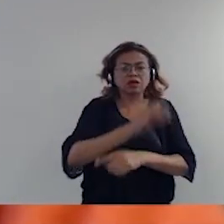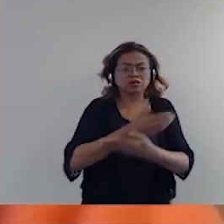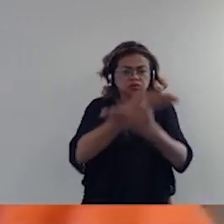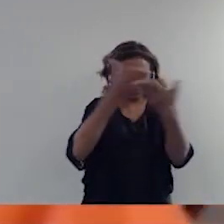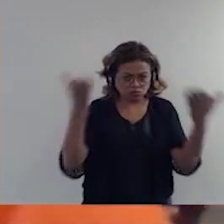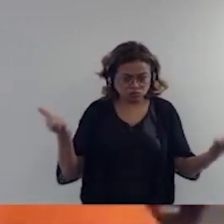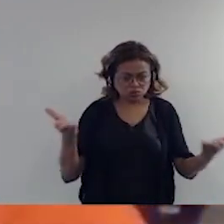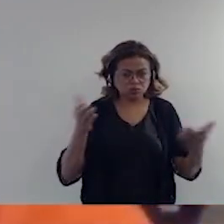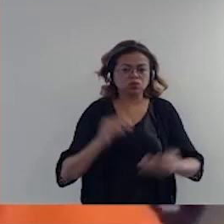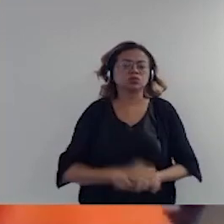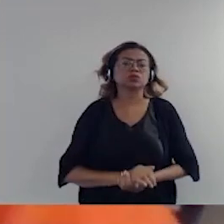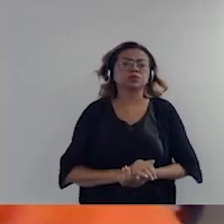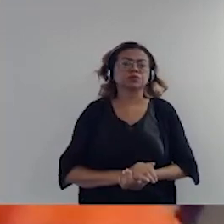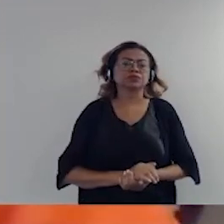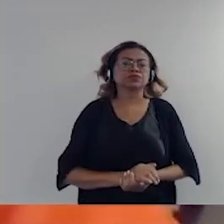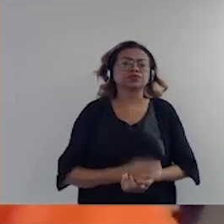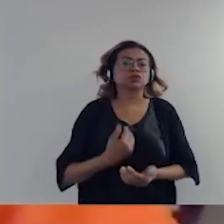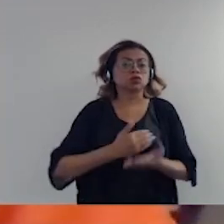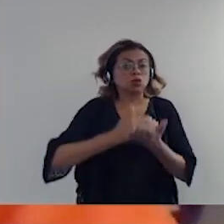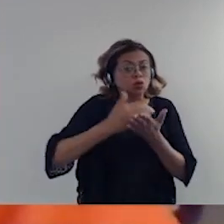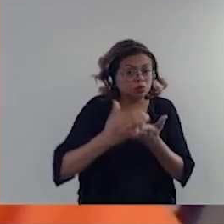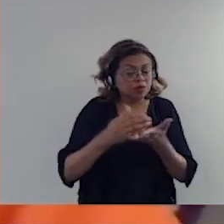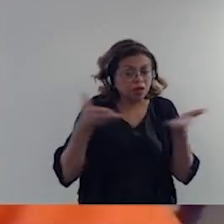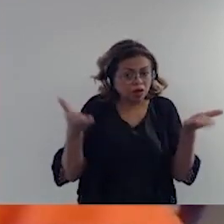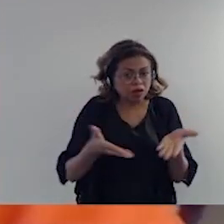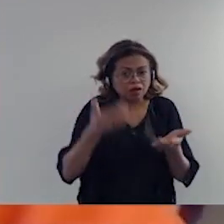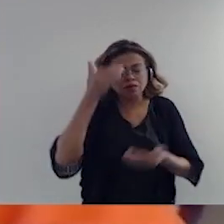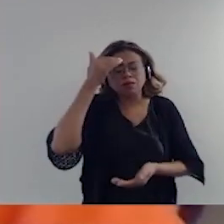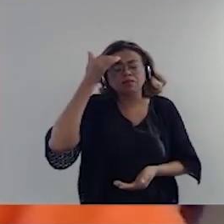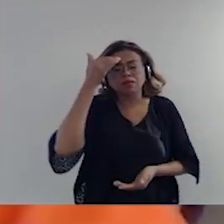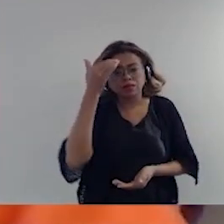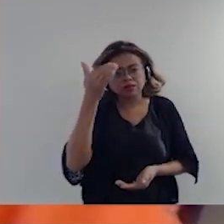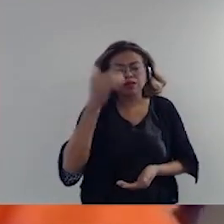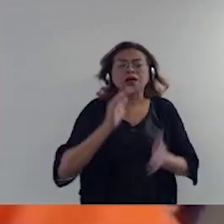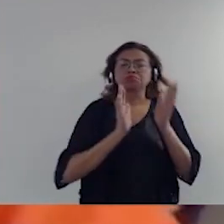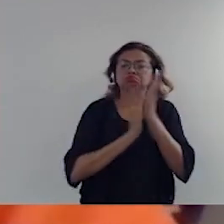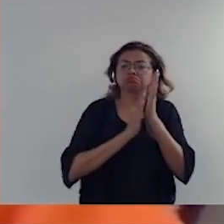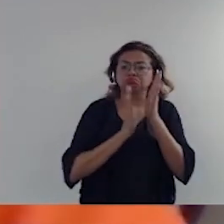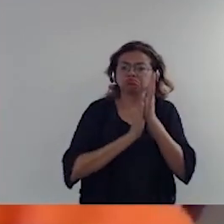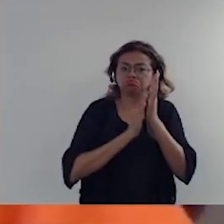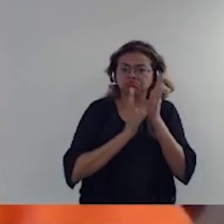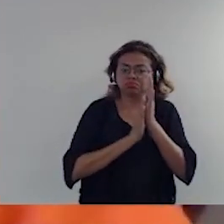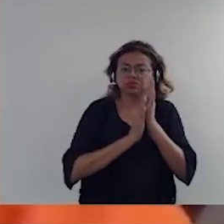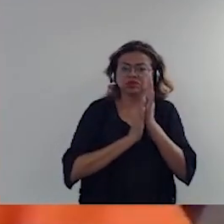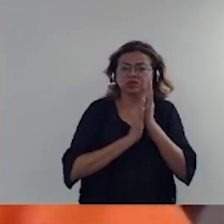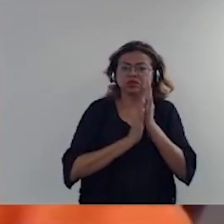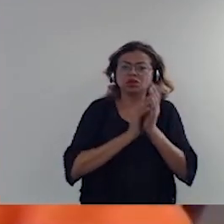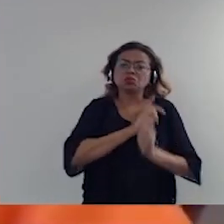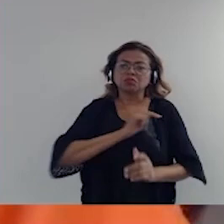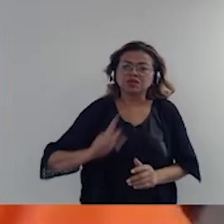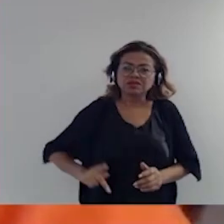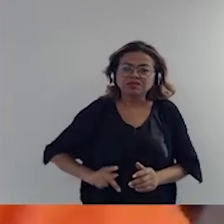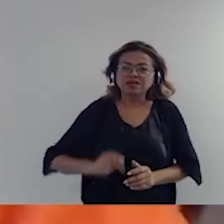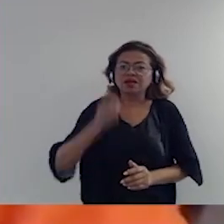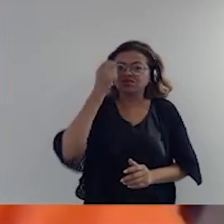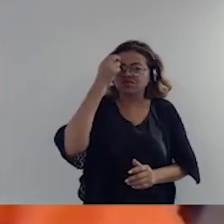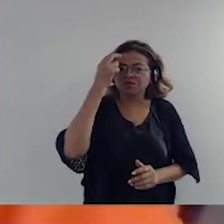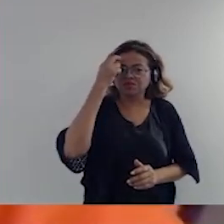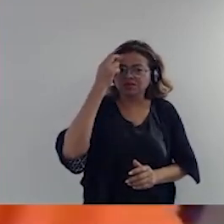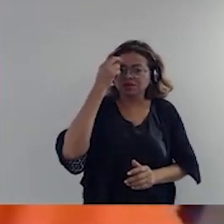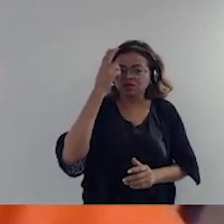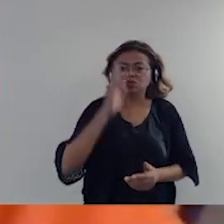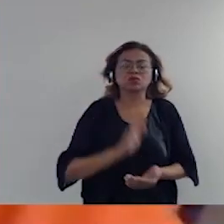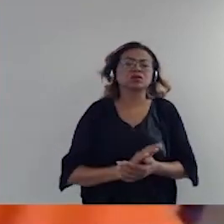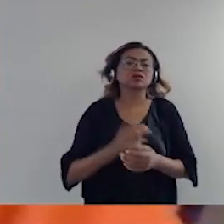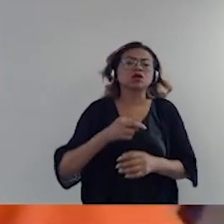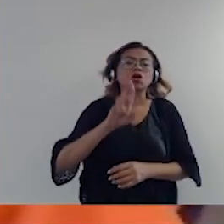todos. Inicialmente, eu gostaria de agradecer e parabenizar o presidente Felipe Santa Cruz,